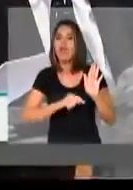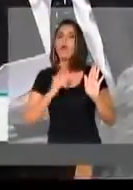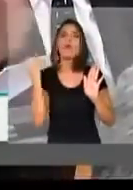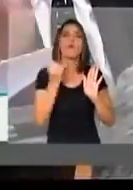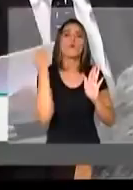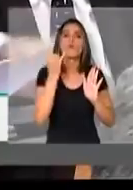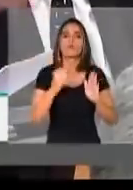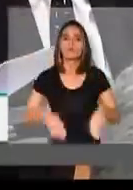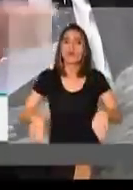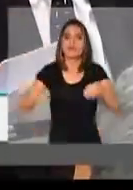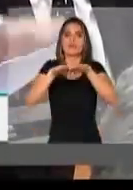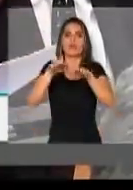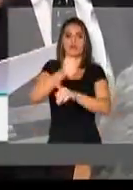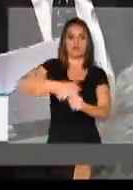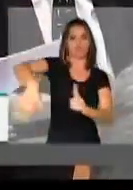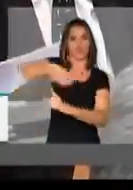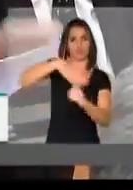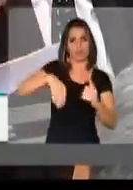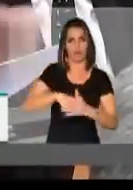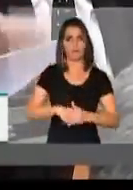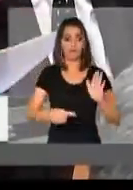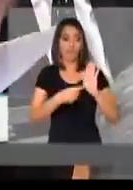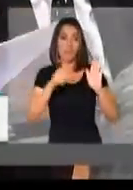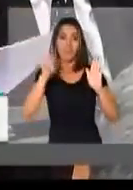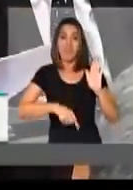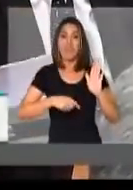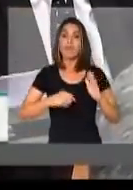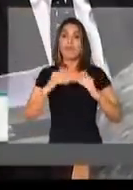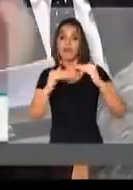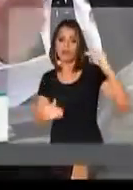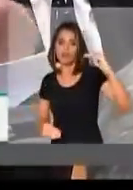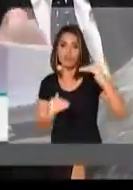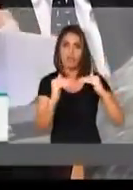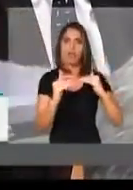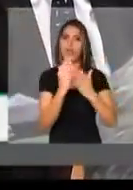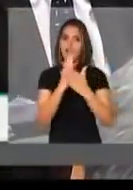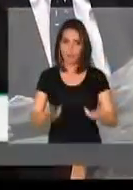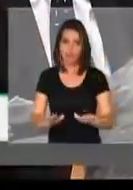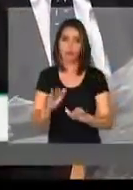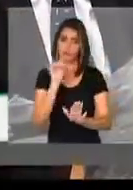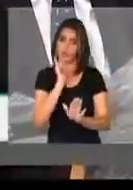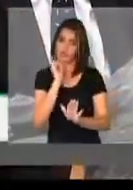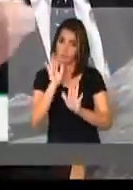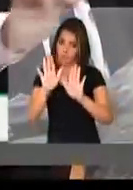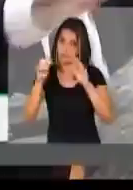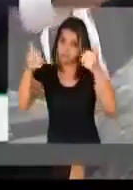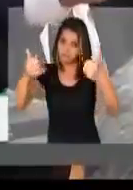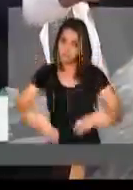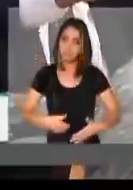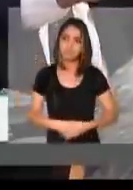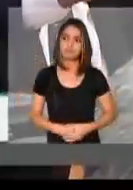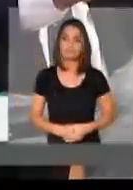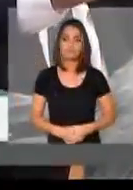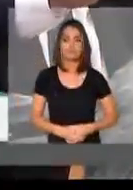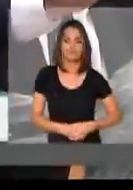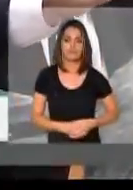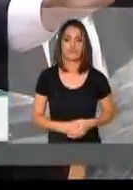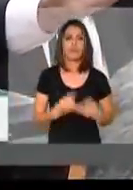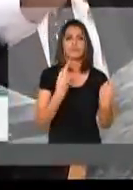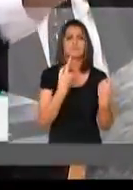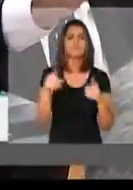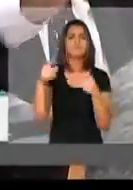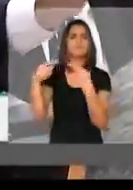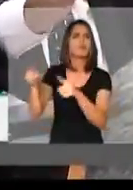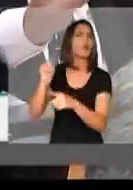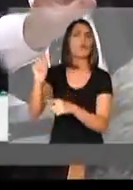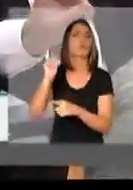social. A Previdência é fundamental como instrumento de combate à desigualdade. Quer ver um exemplo? Desafio Vossas